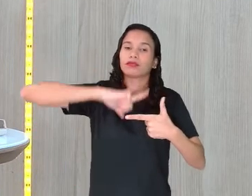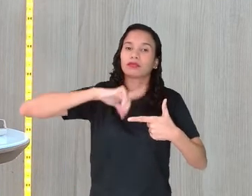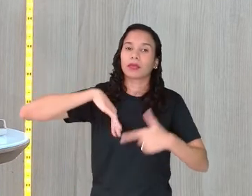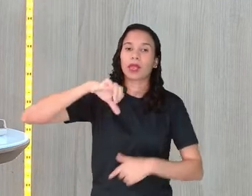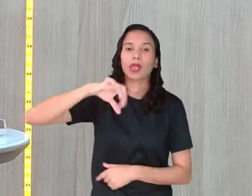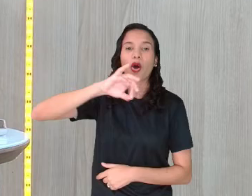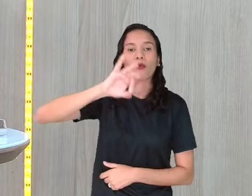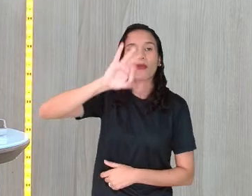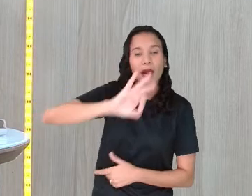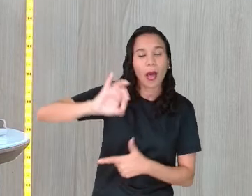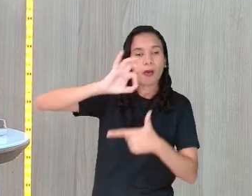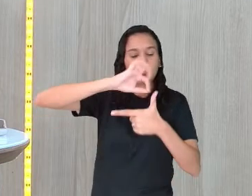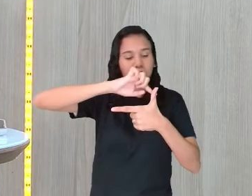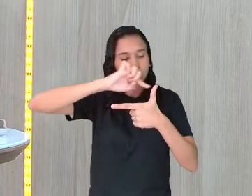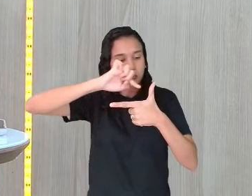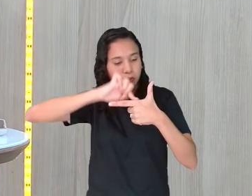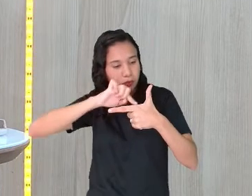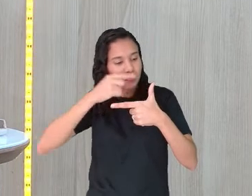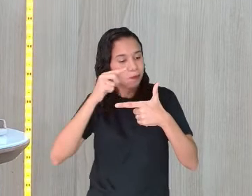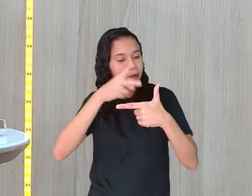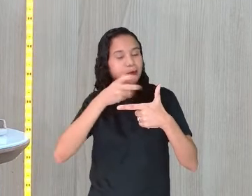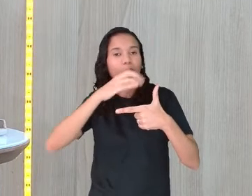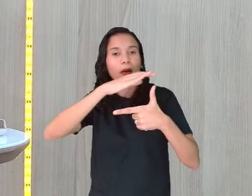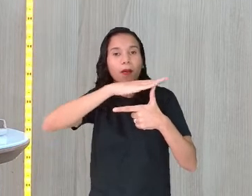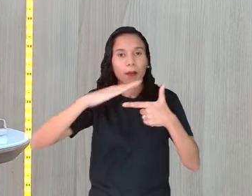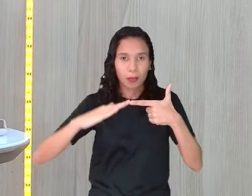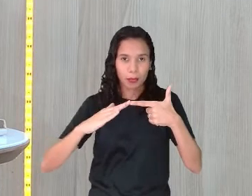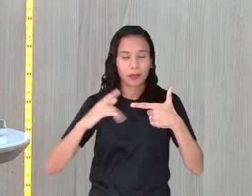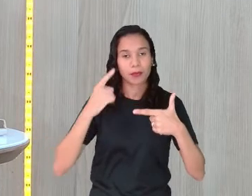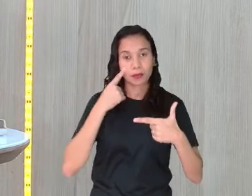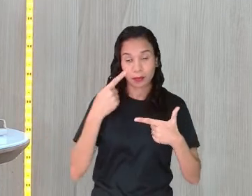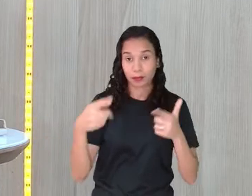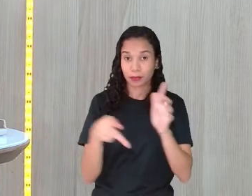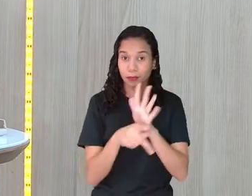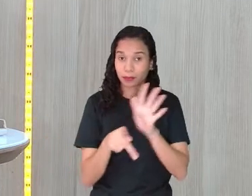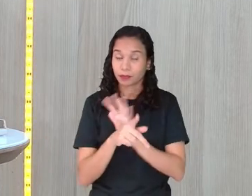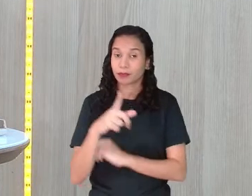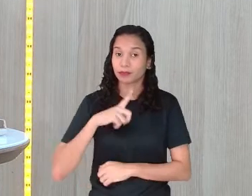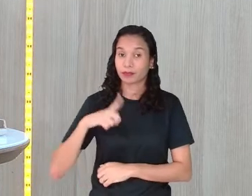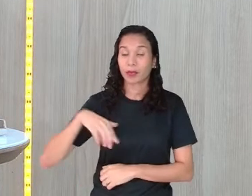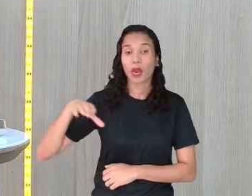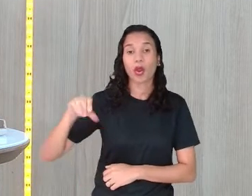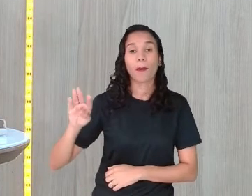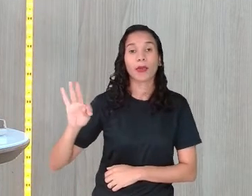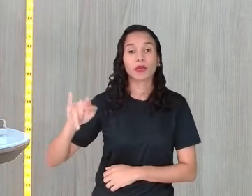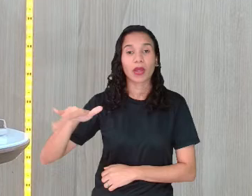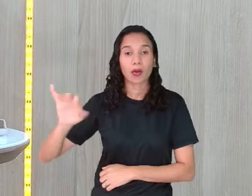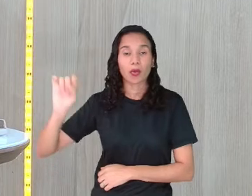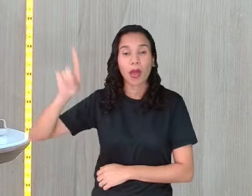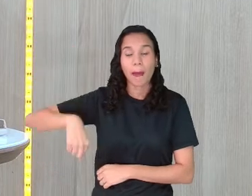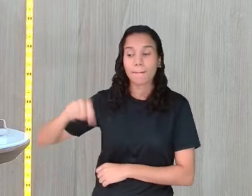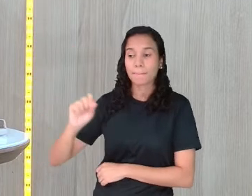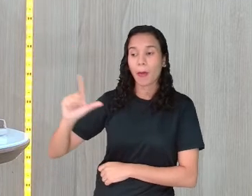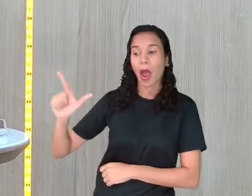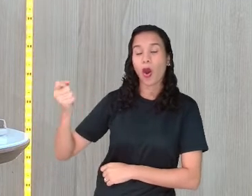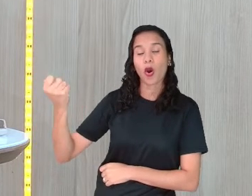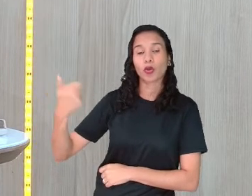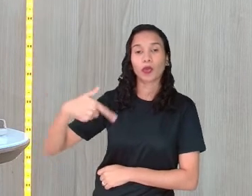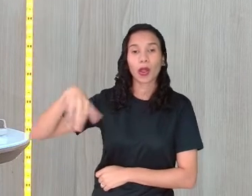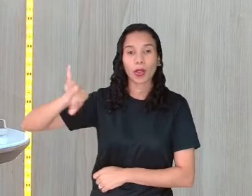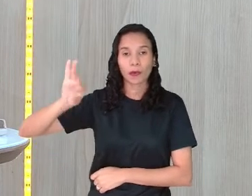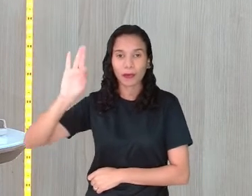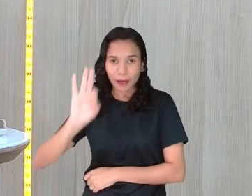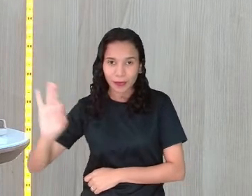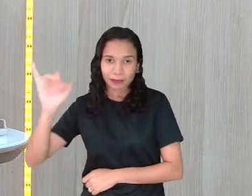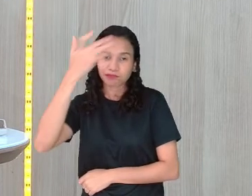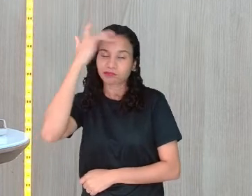graus, você já descobre automaticamente que é um triângulo retângulo. E um obtusângulo tem um ângulo maior que 90 graus, também